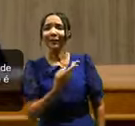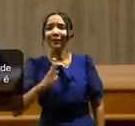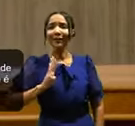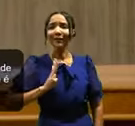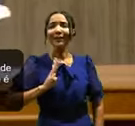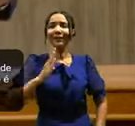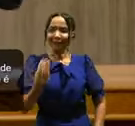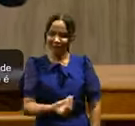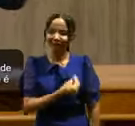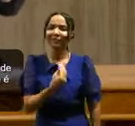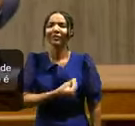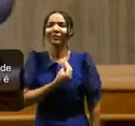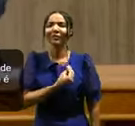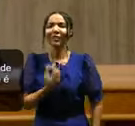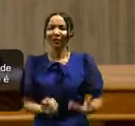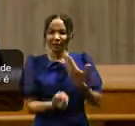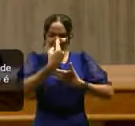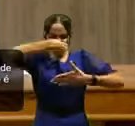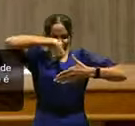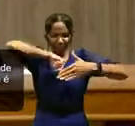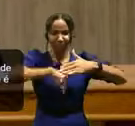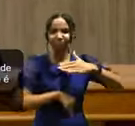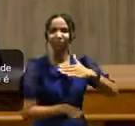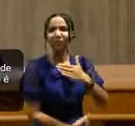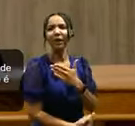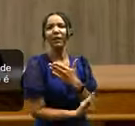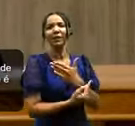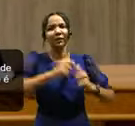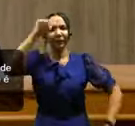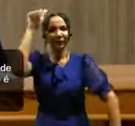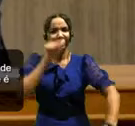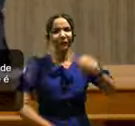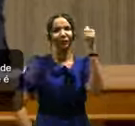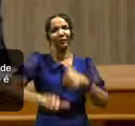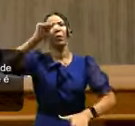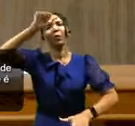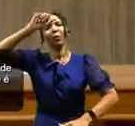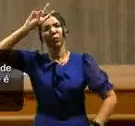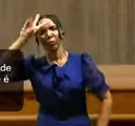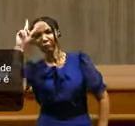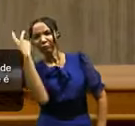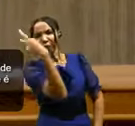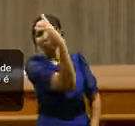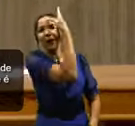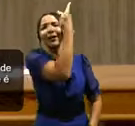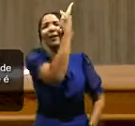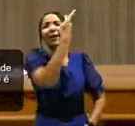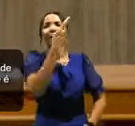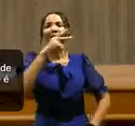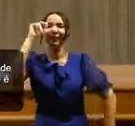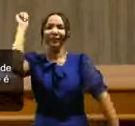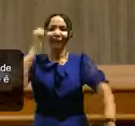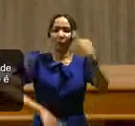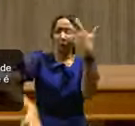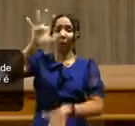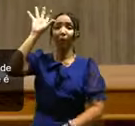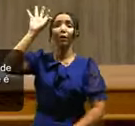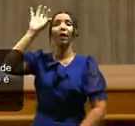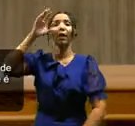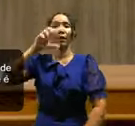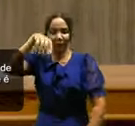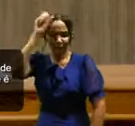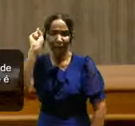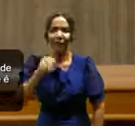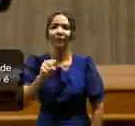eficaz é mais penetrante do que uma espada de dois gumes penetra até a divisão do Espírito alma juntas e medula é